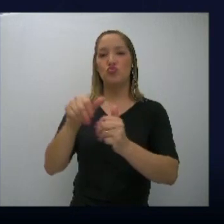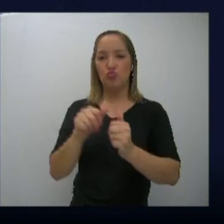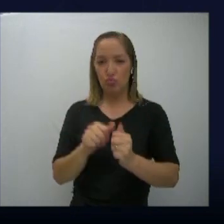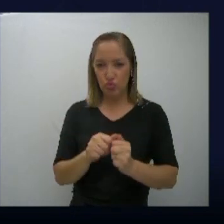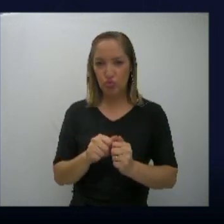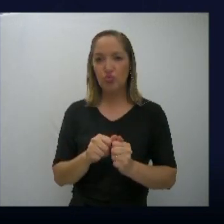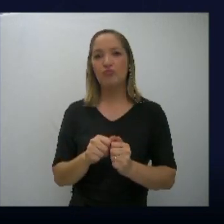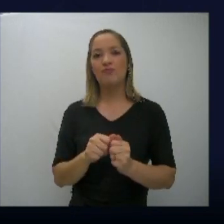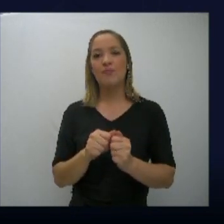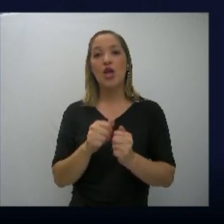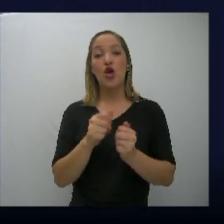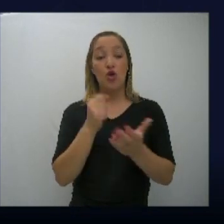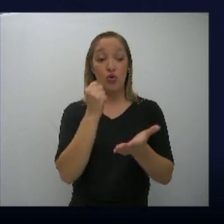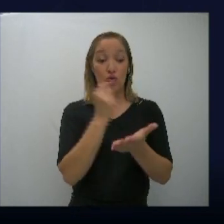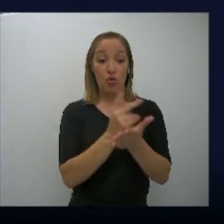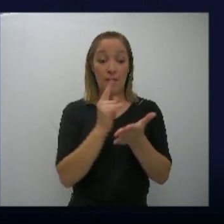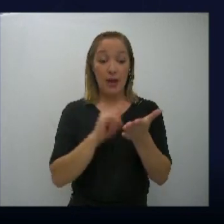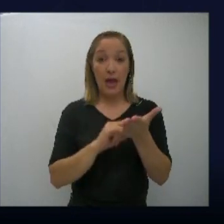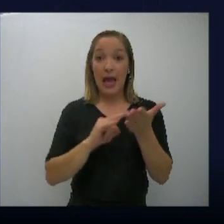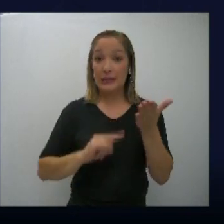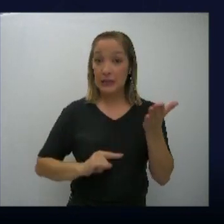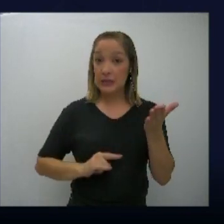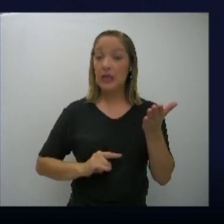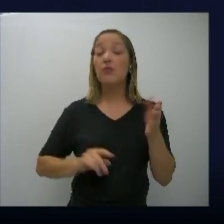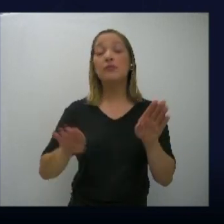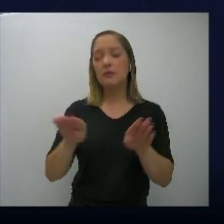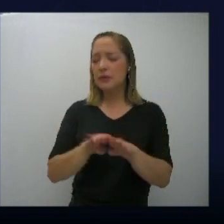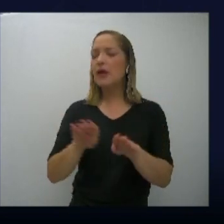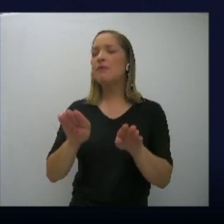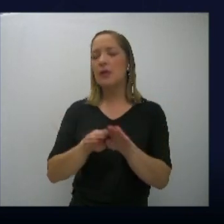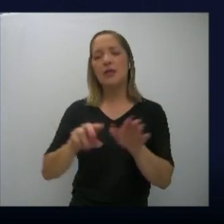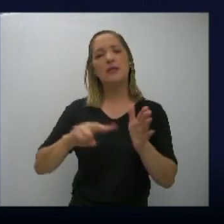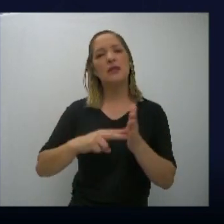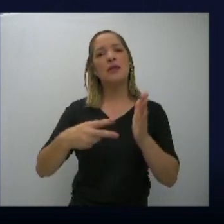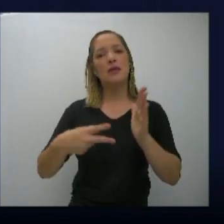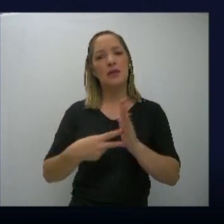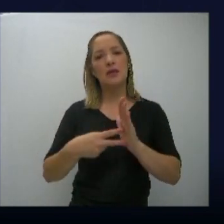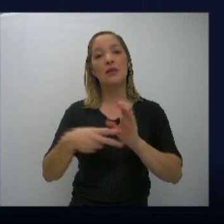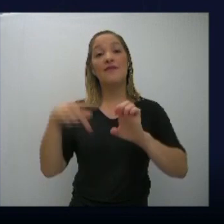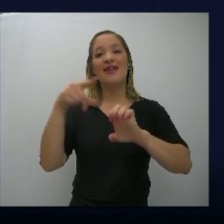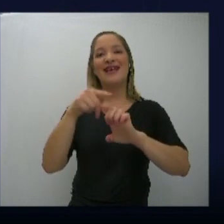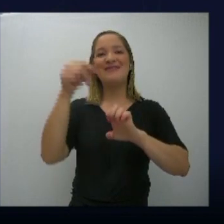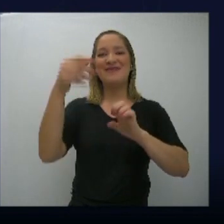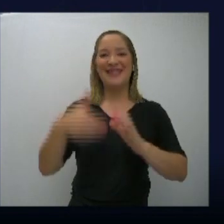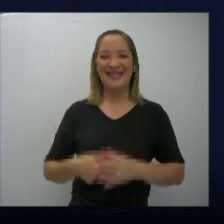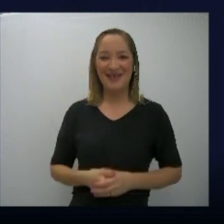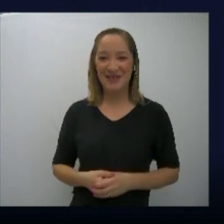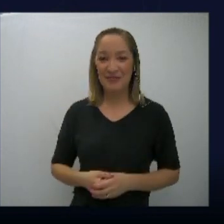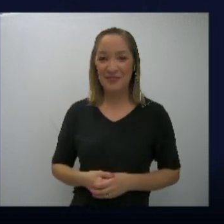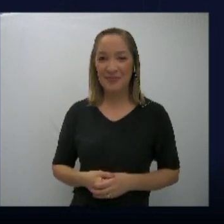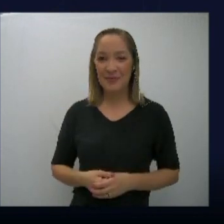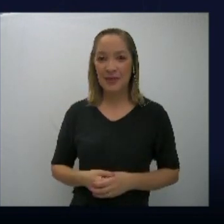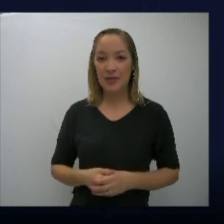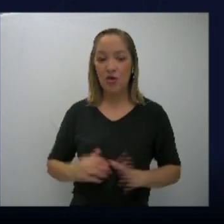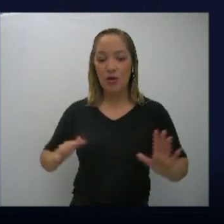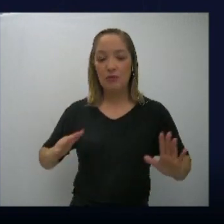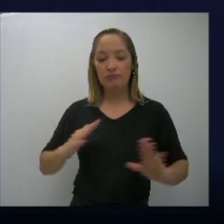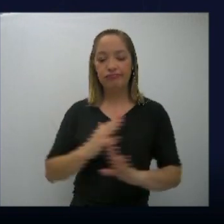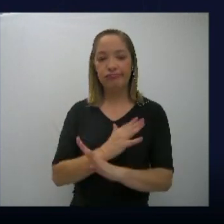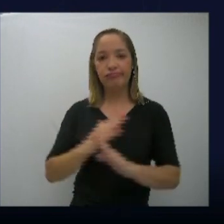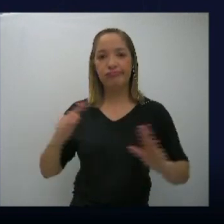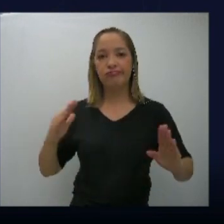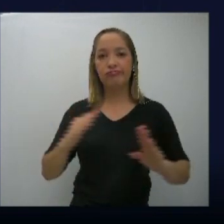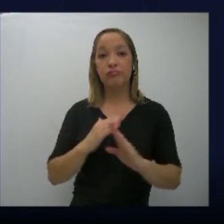comprar uma só não deixa de ser empreender também né então a luz natural e artificial